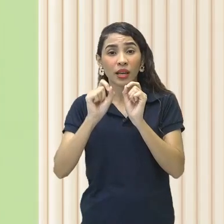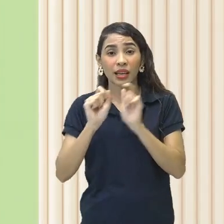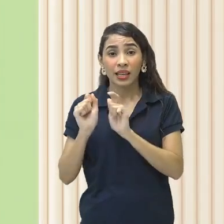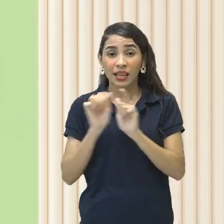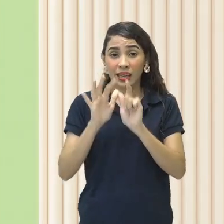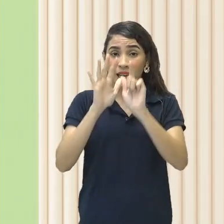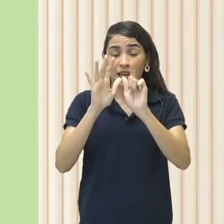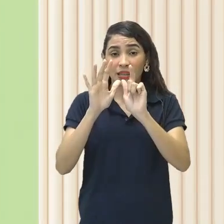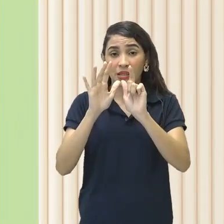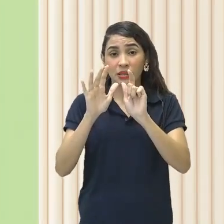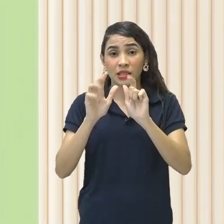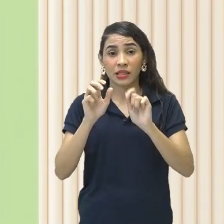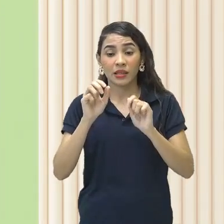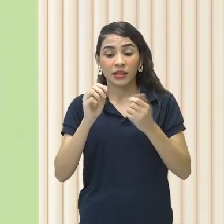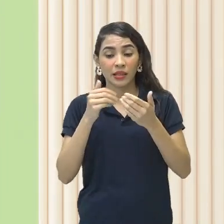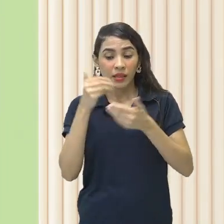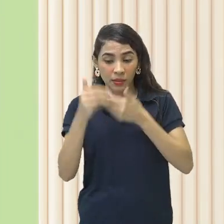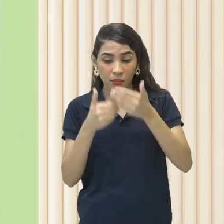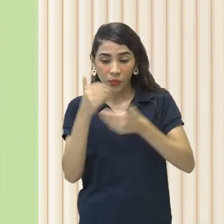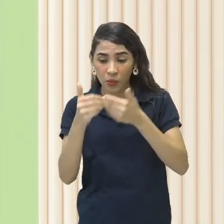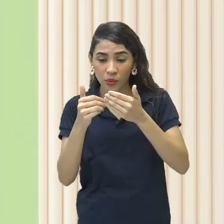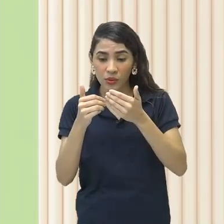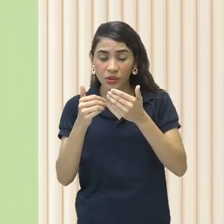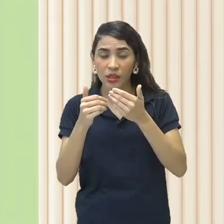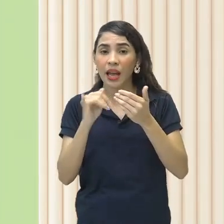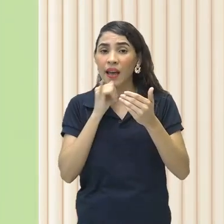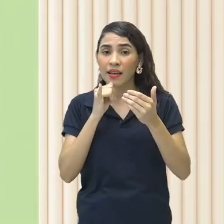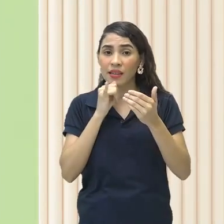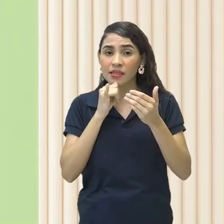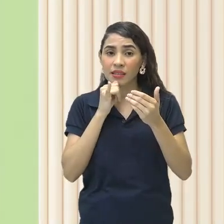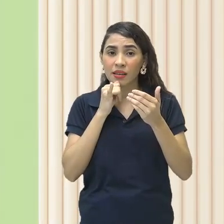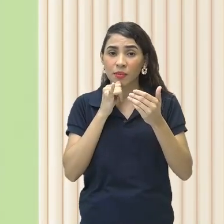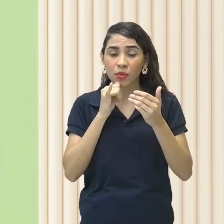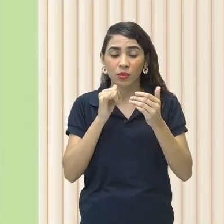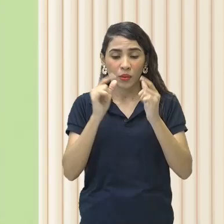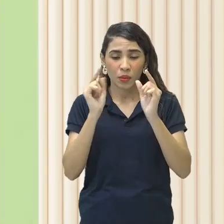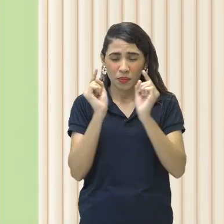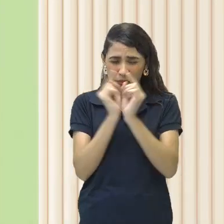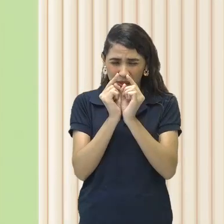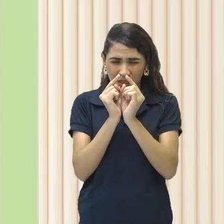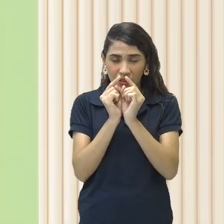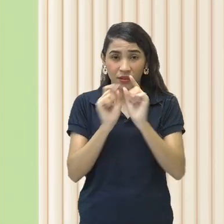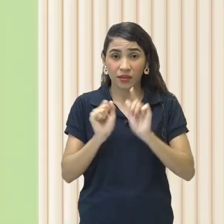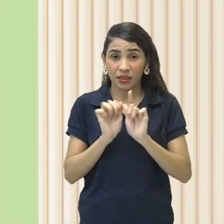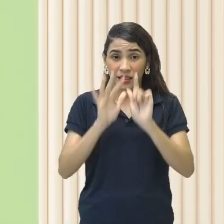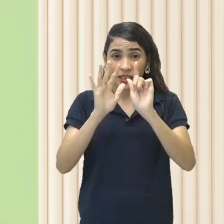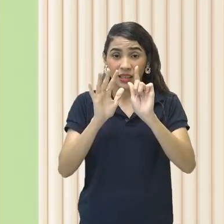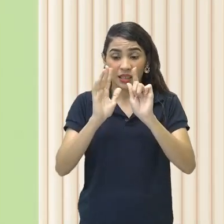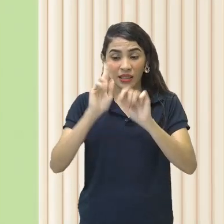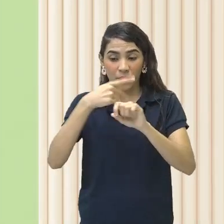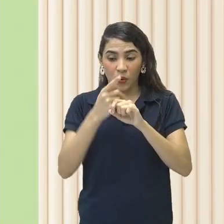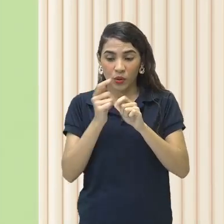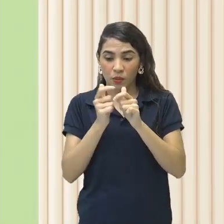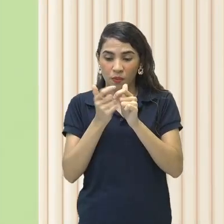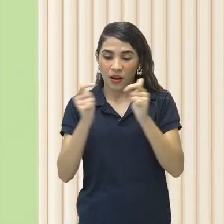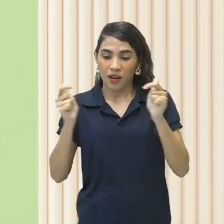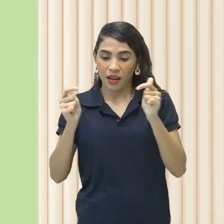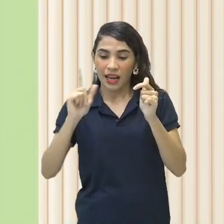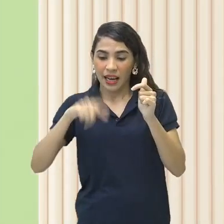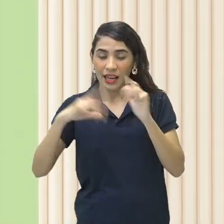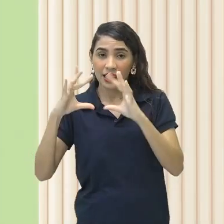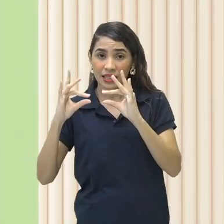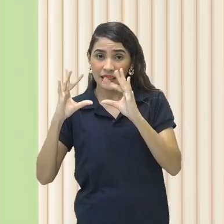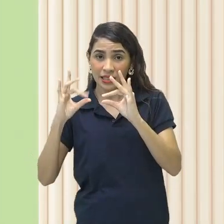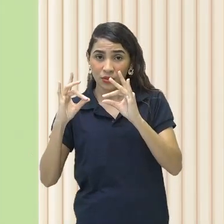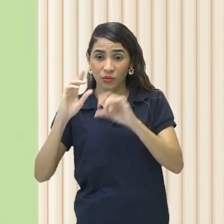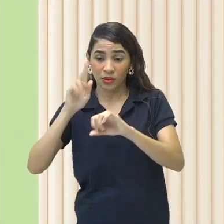gás. À medida que ele vai aumentando, quando ele é muito pequeno, ele é gás, à medida que ele vai aumentando, ele vai virando líquido,